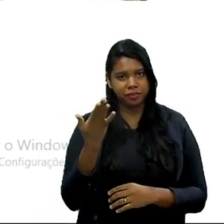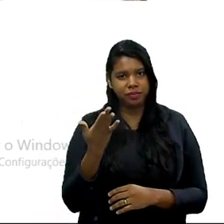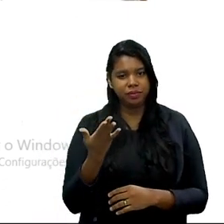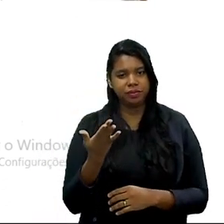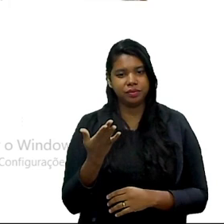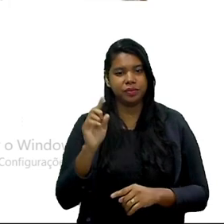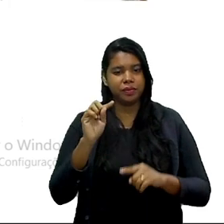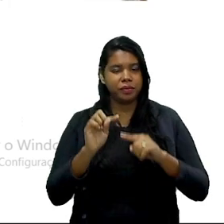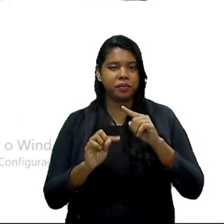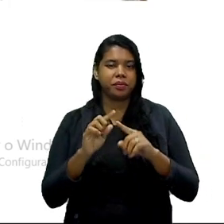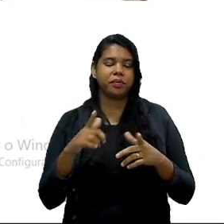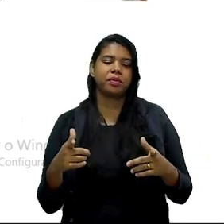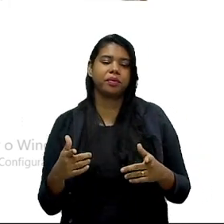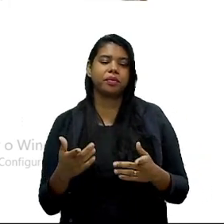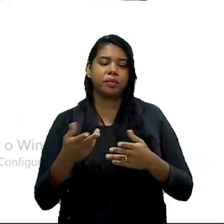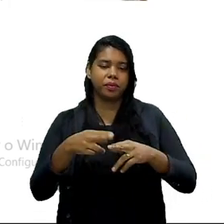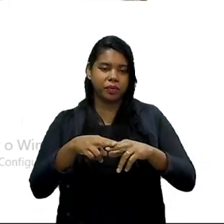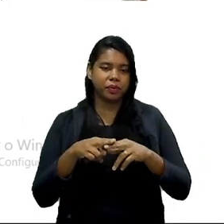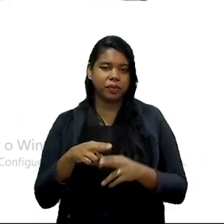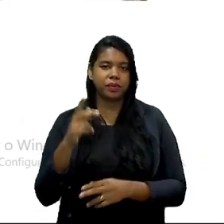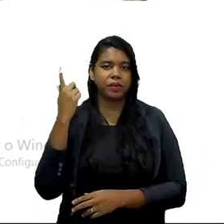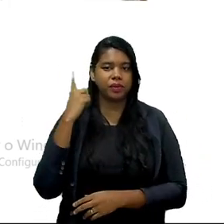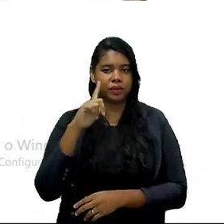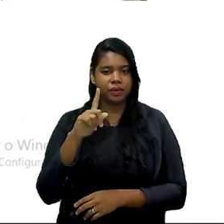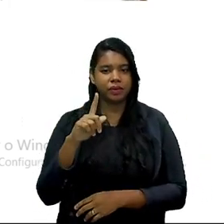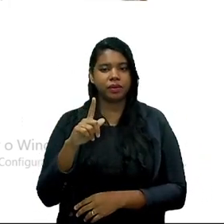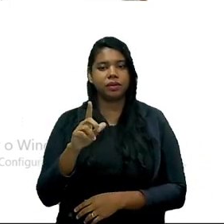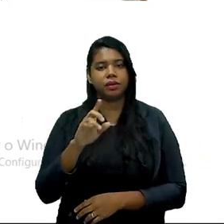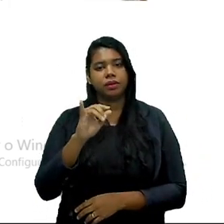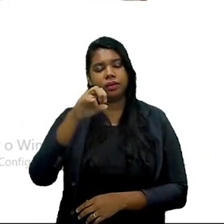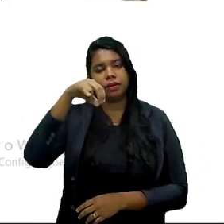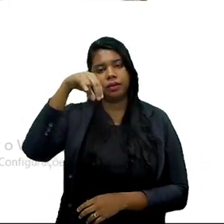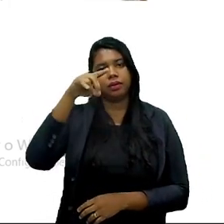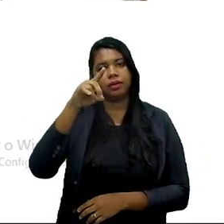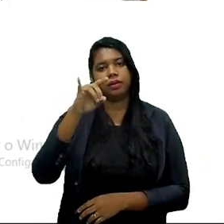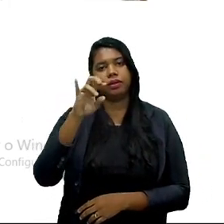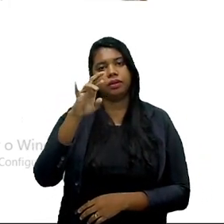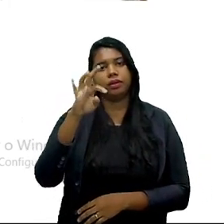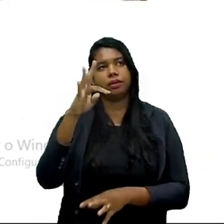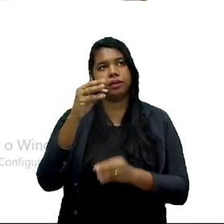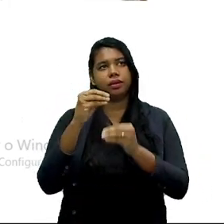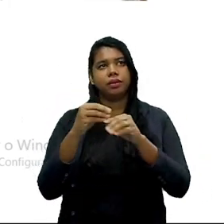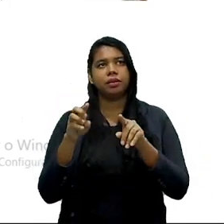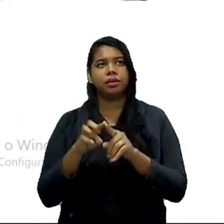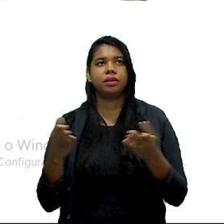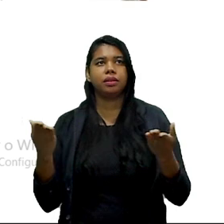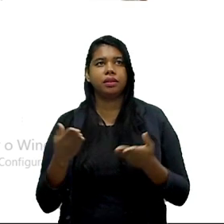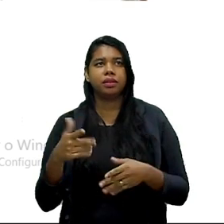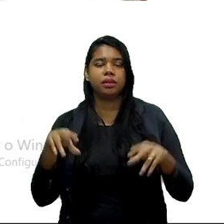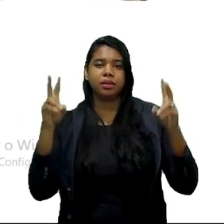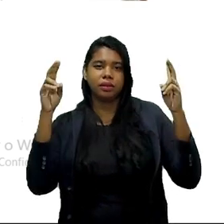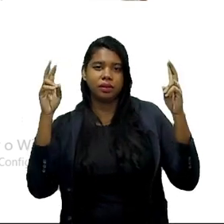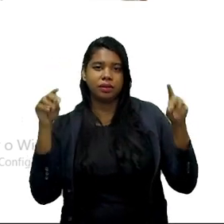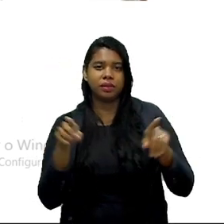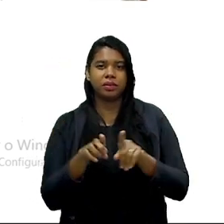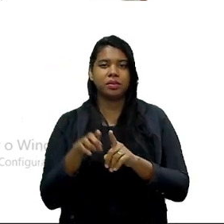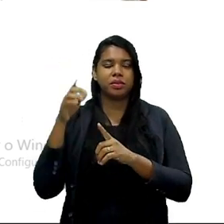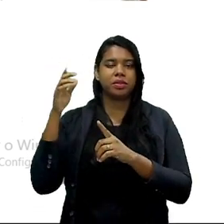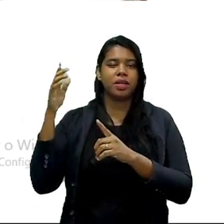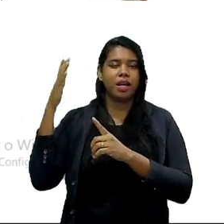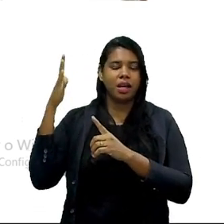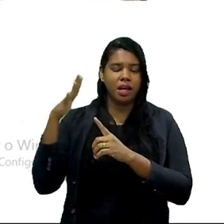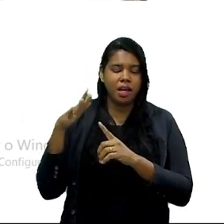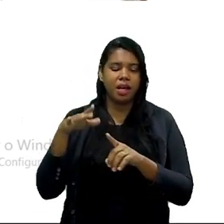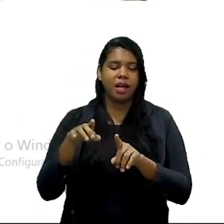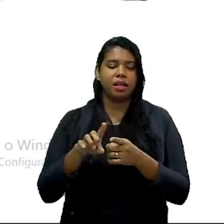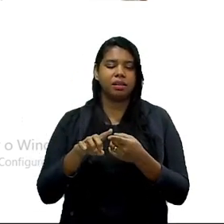do produto. É por isso que são considerados custos indiretos. Já tem outra abordagem, que é justamente onde há uma